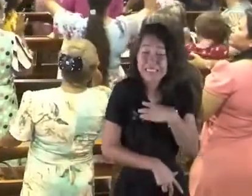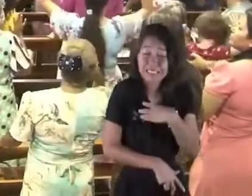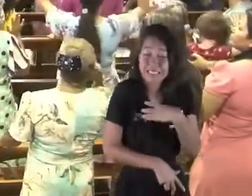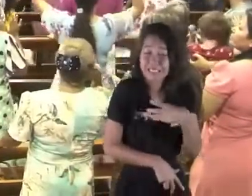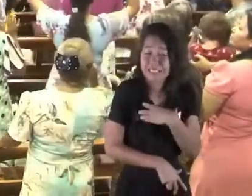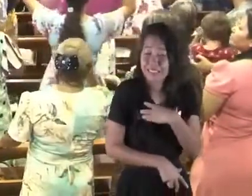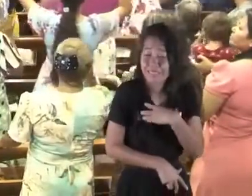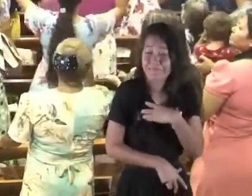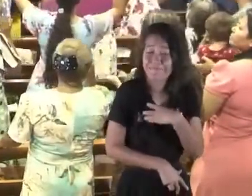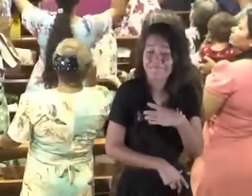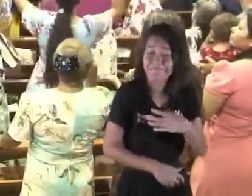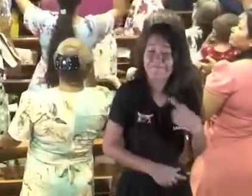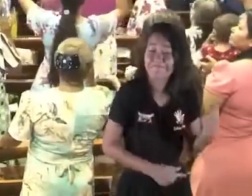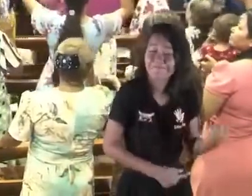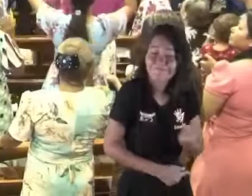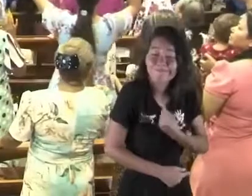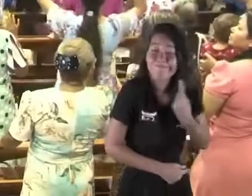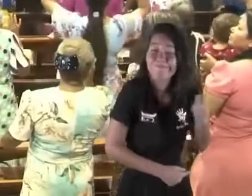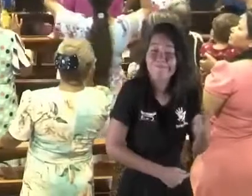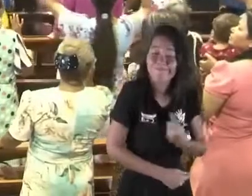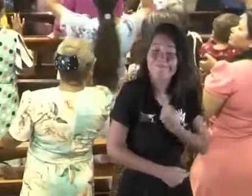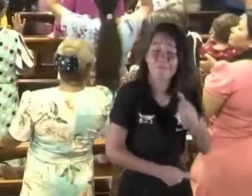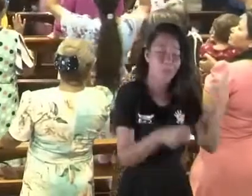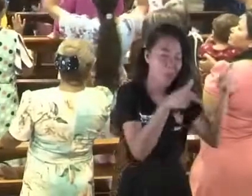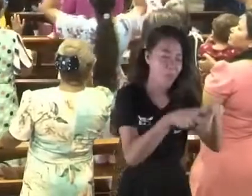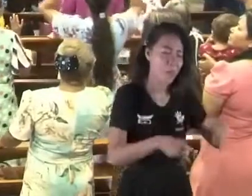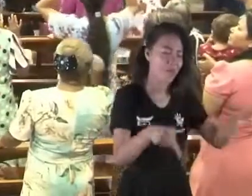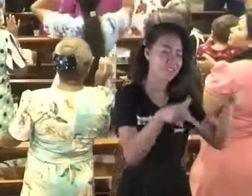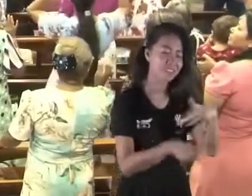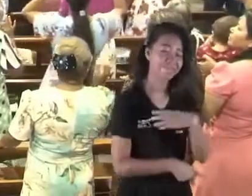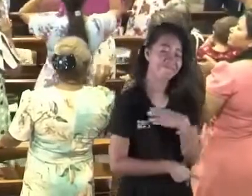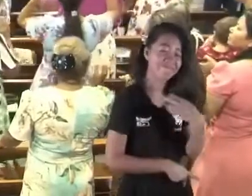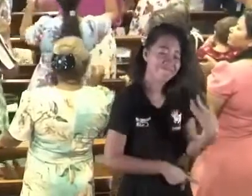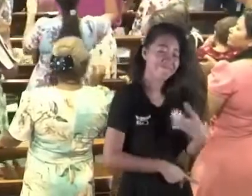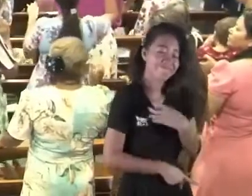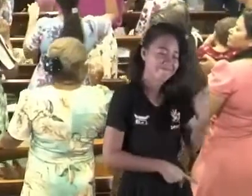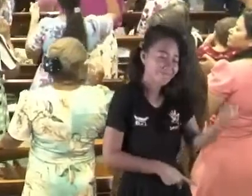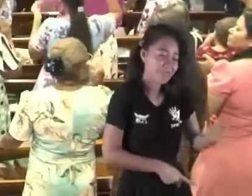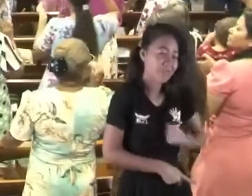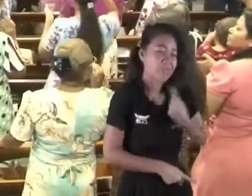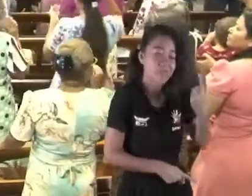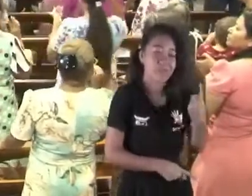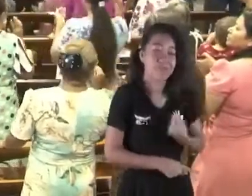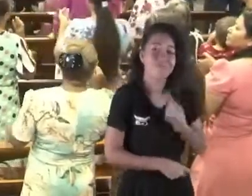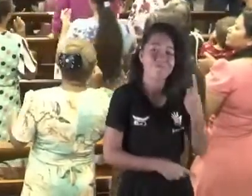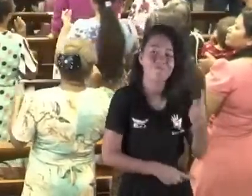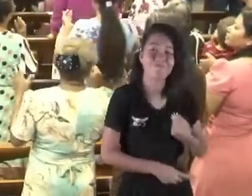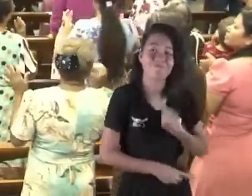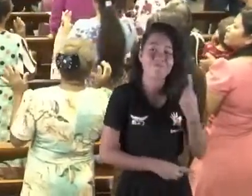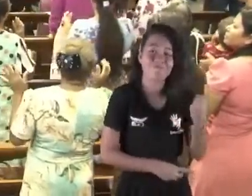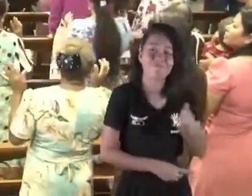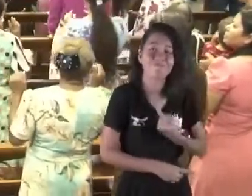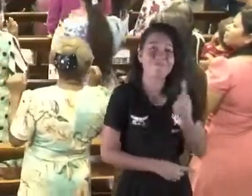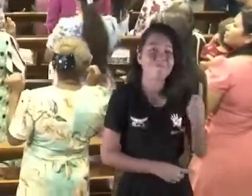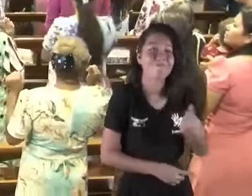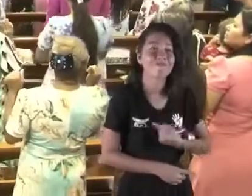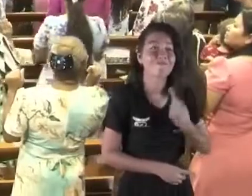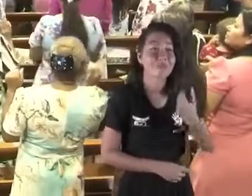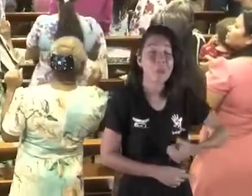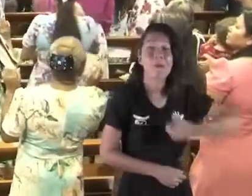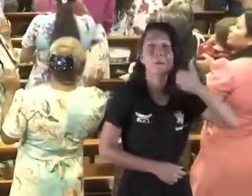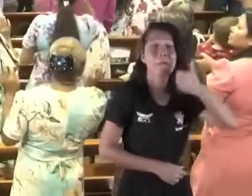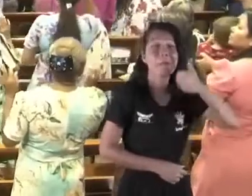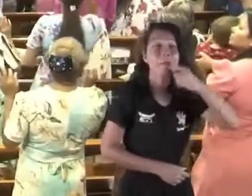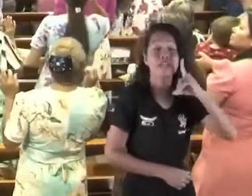esquecido. Cadê a 76? Ele estava esquecido. Do primeiro dia estava